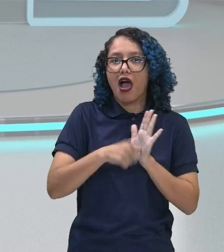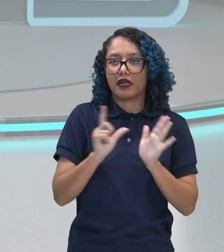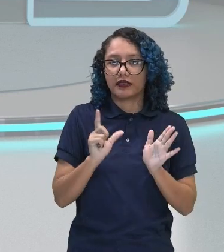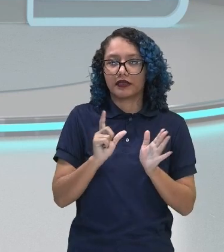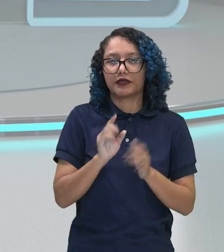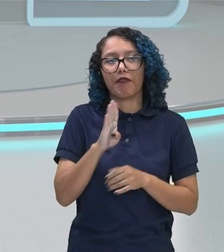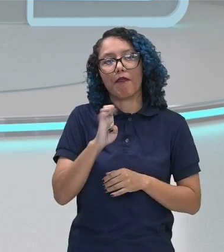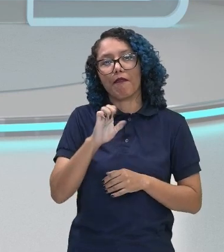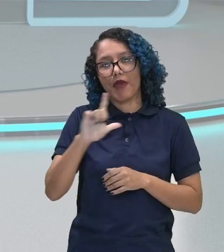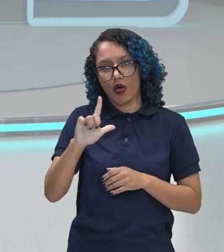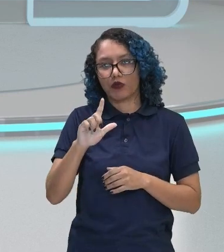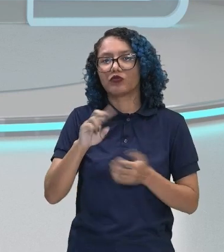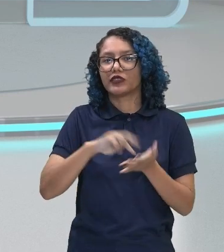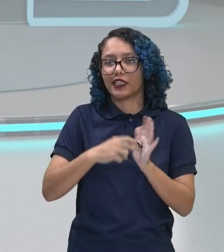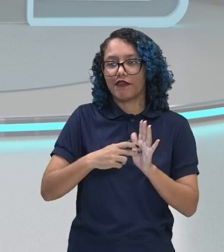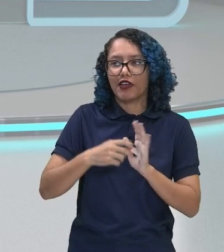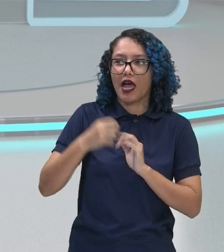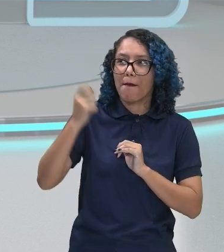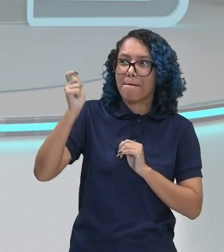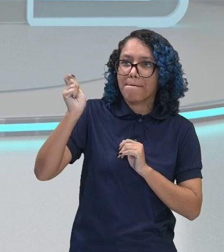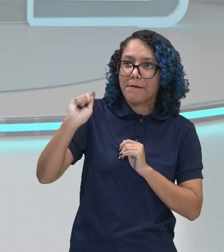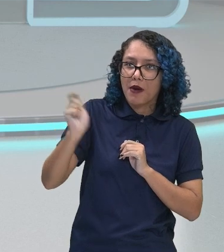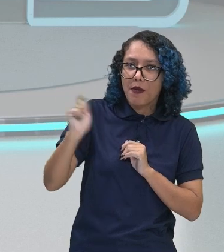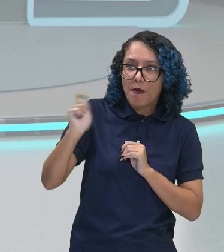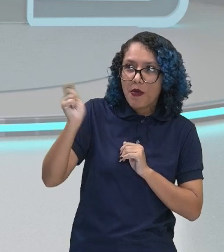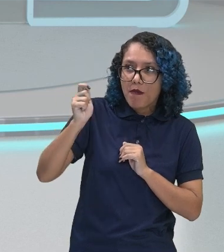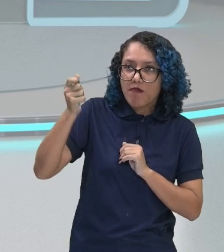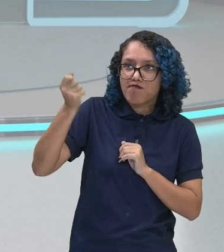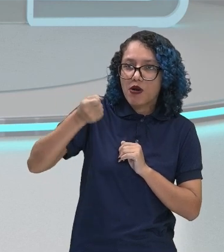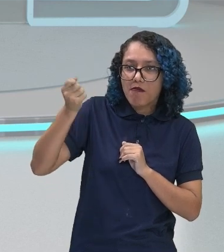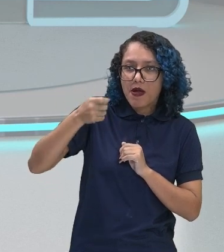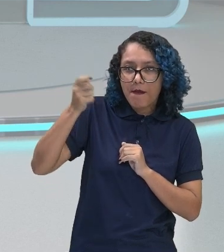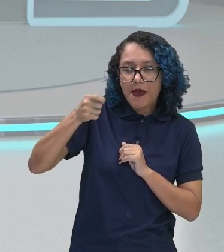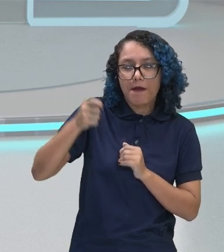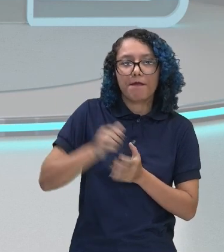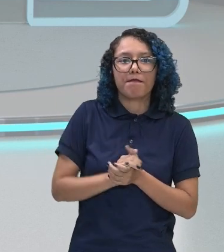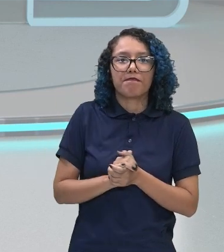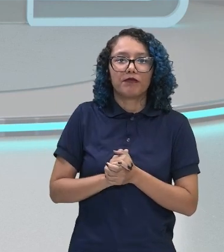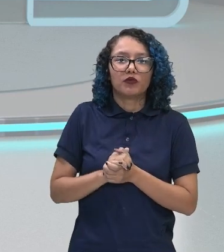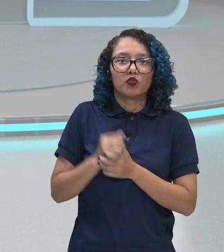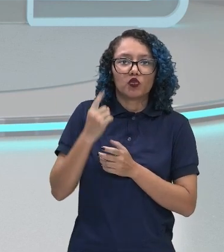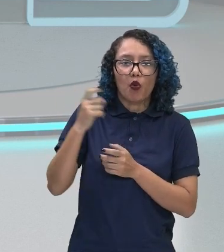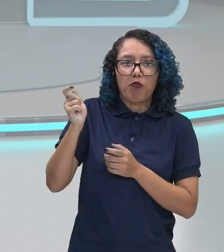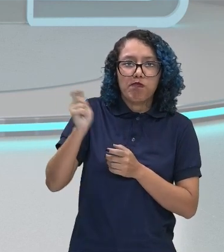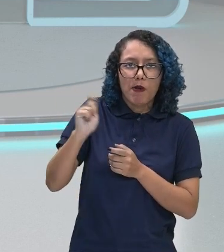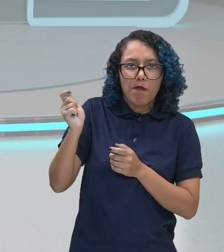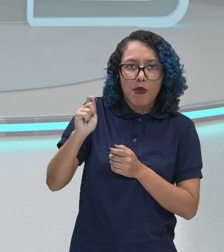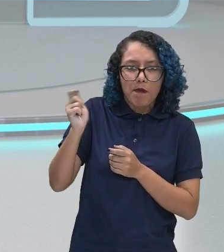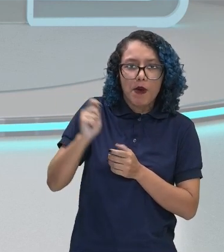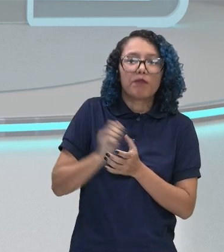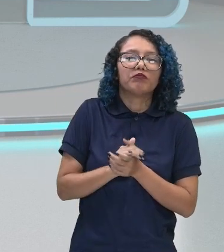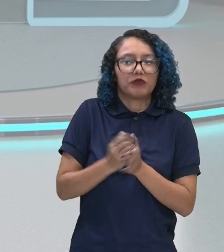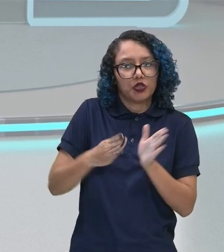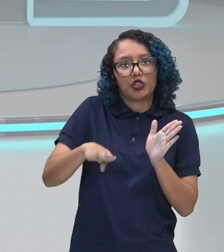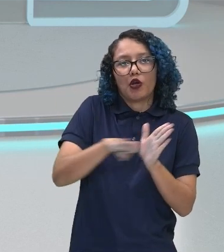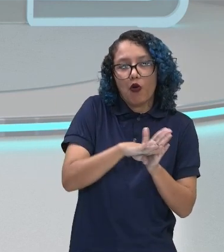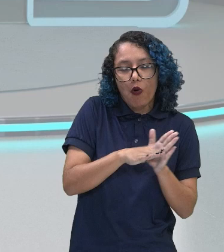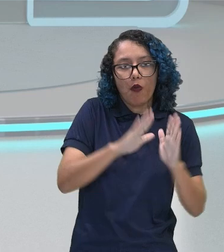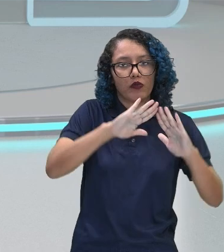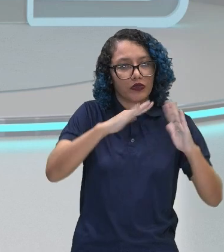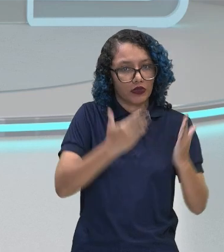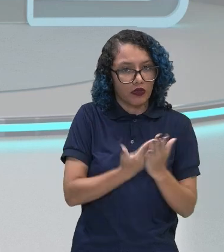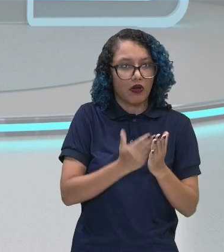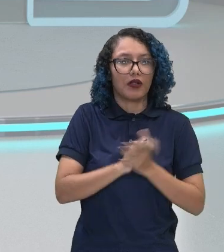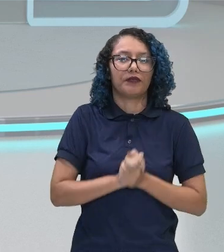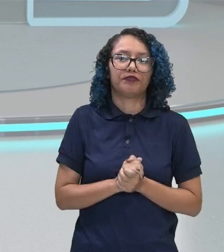sino, sineta, então campainha também, tá? Então, antes da primeira batida do sinal, eles chegaram na escola. Tom